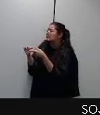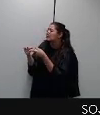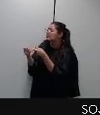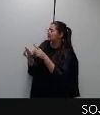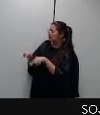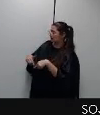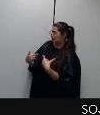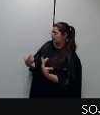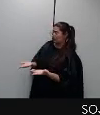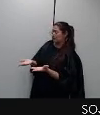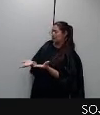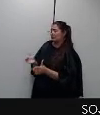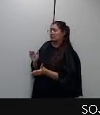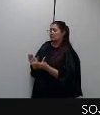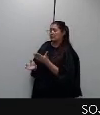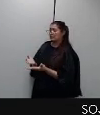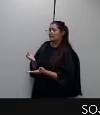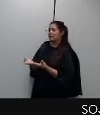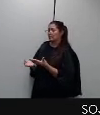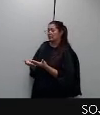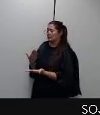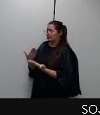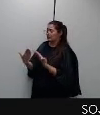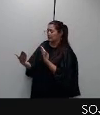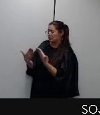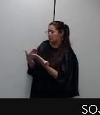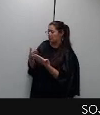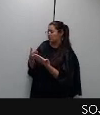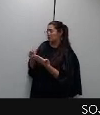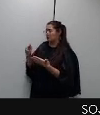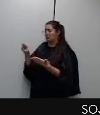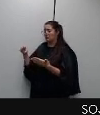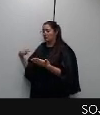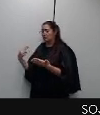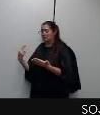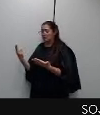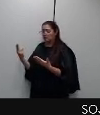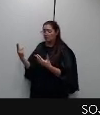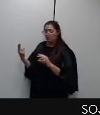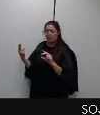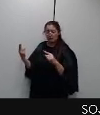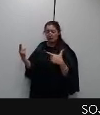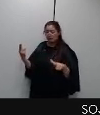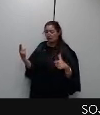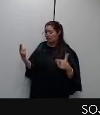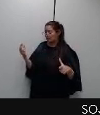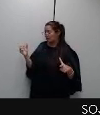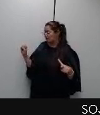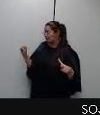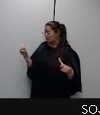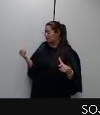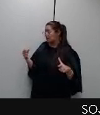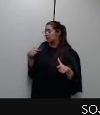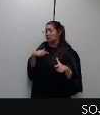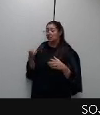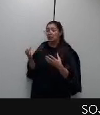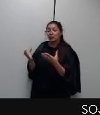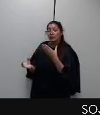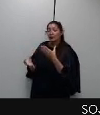factual caracteriza ou não grupo econômico se ele não tem o modelo ou